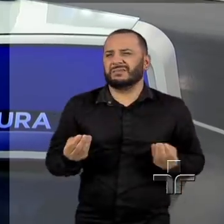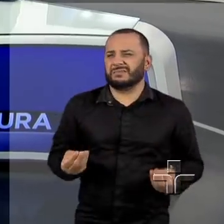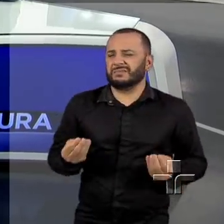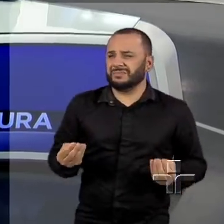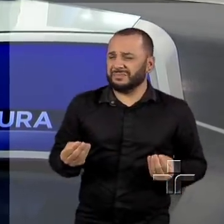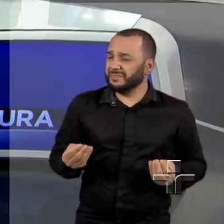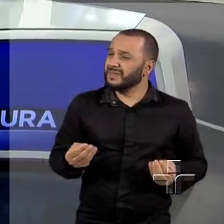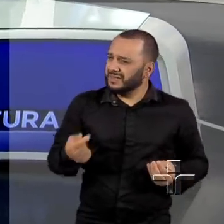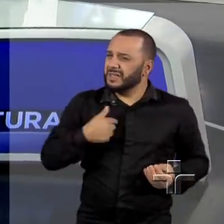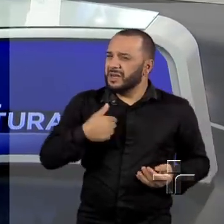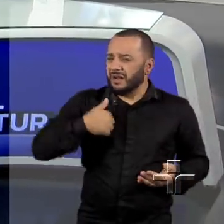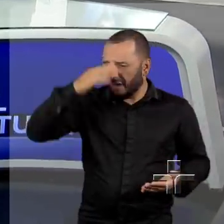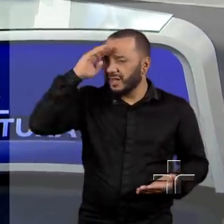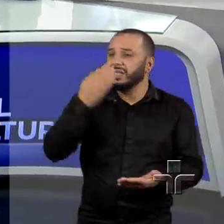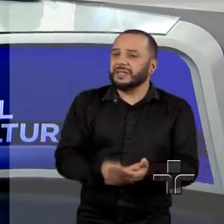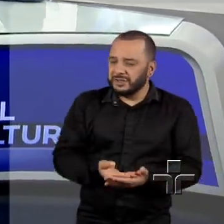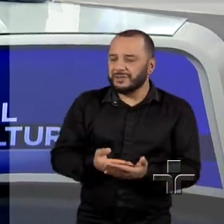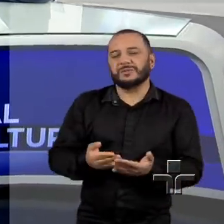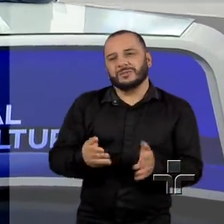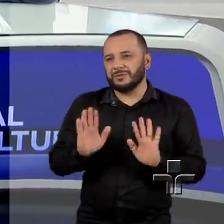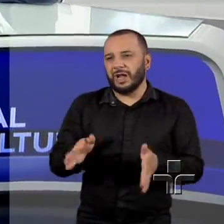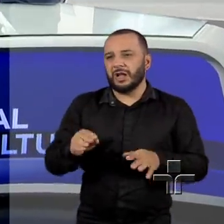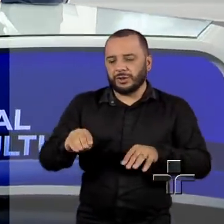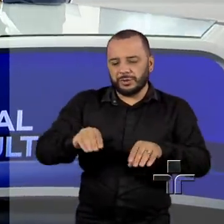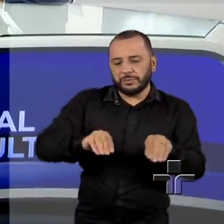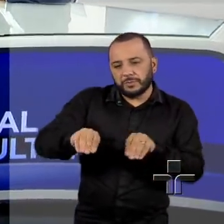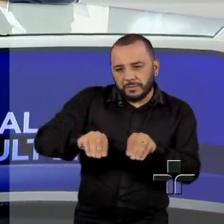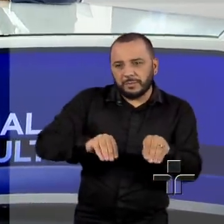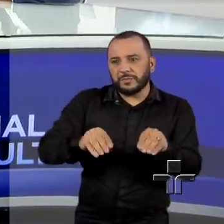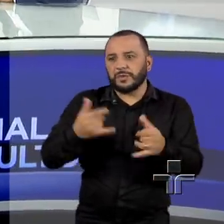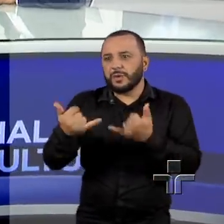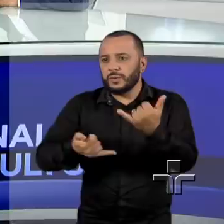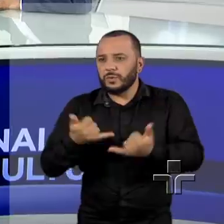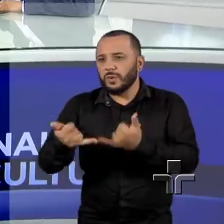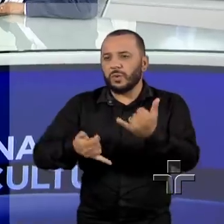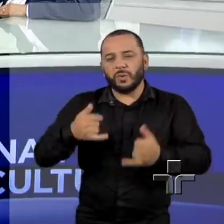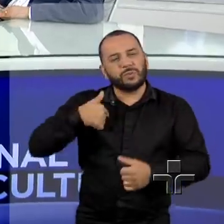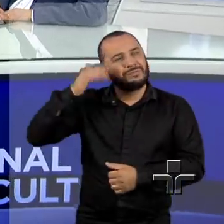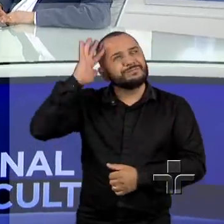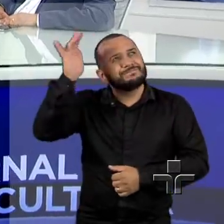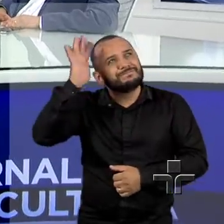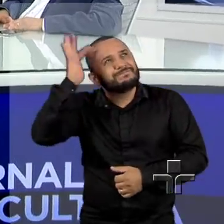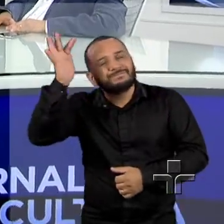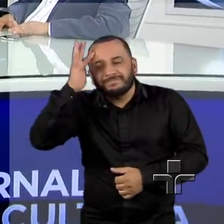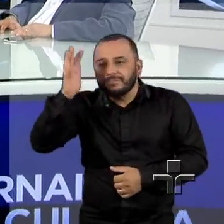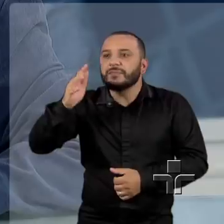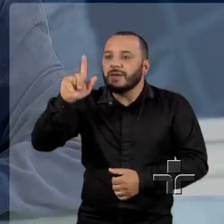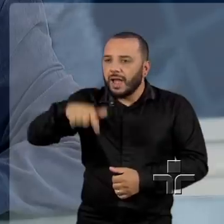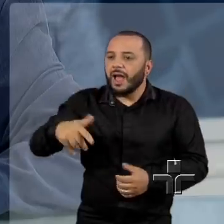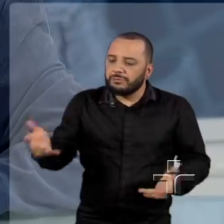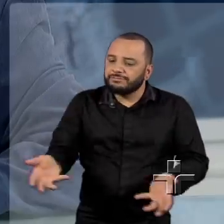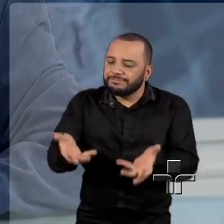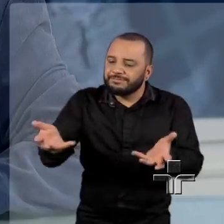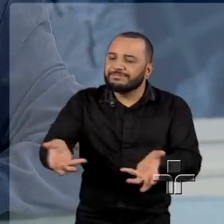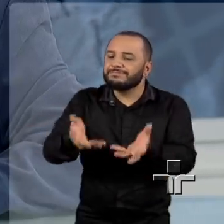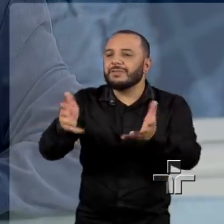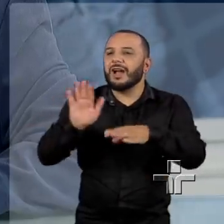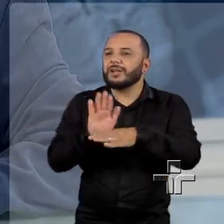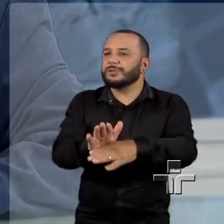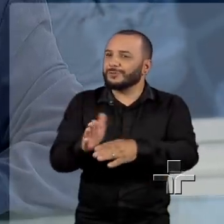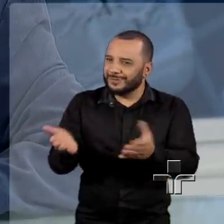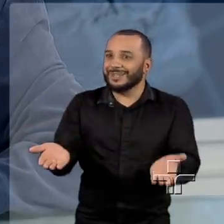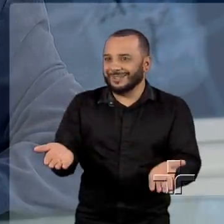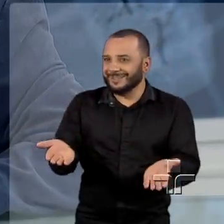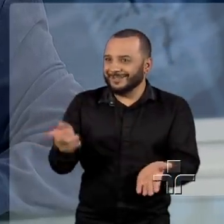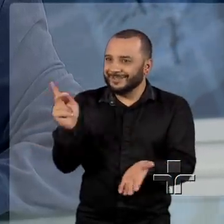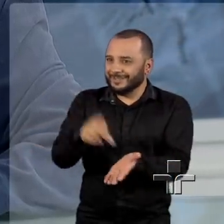nenhuma dúvida que uma dimensão lúdica na educação, de fato, incrementa o processo, inclusive,